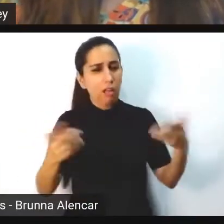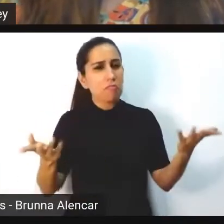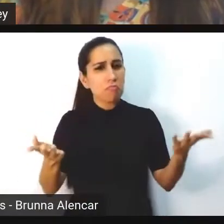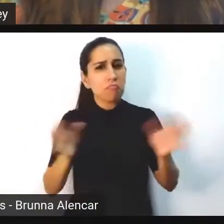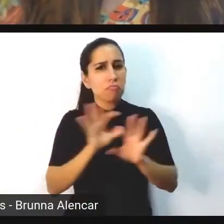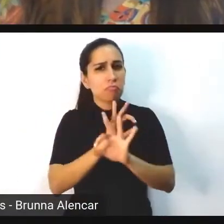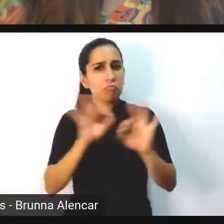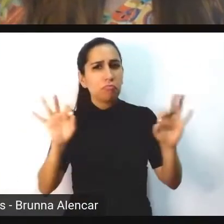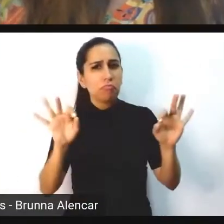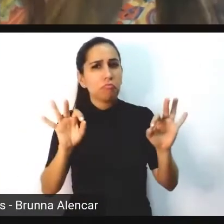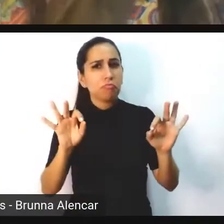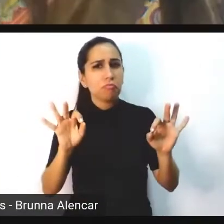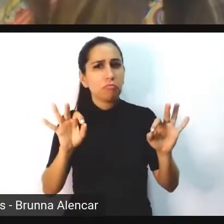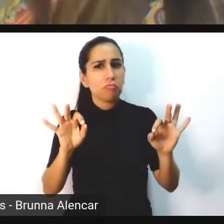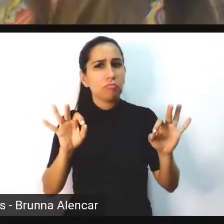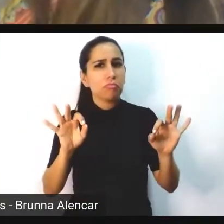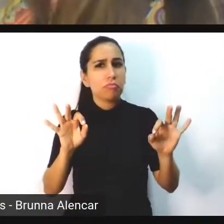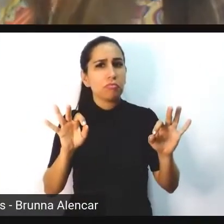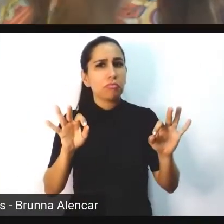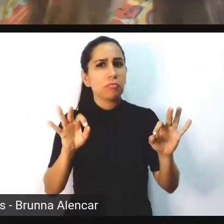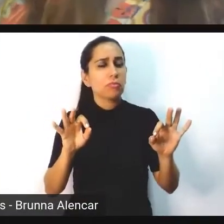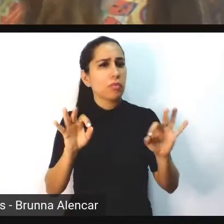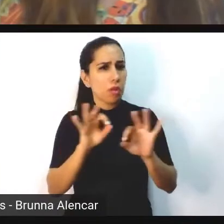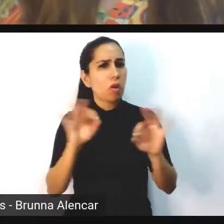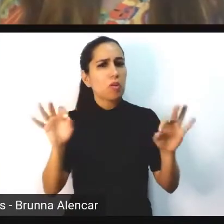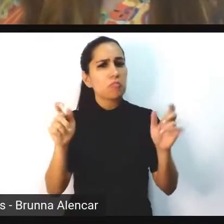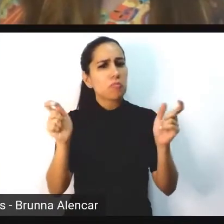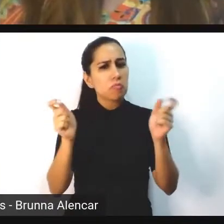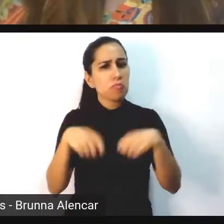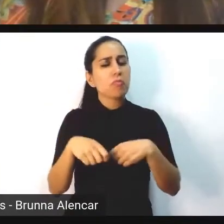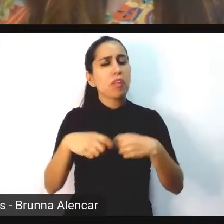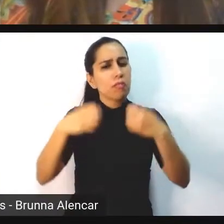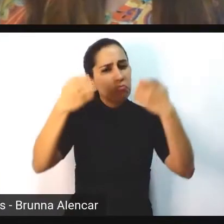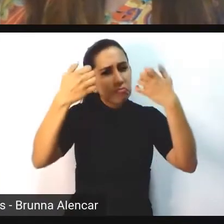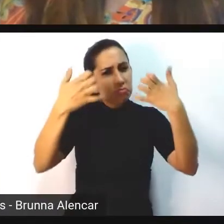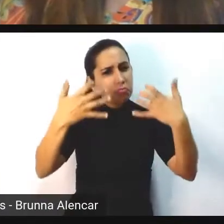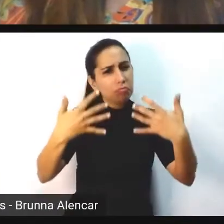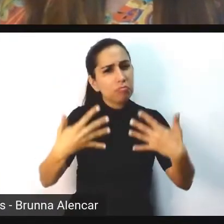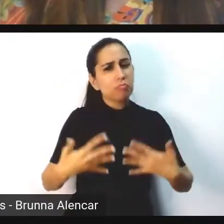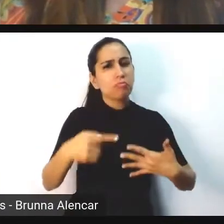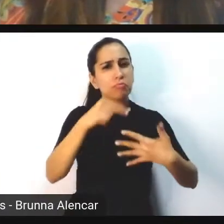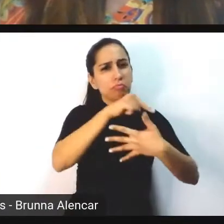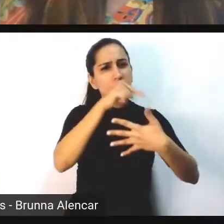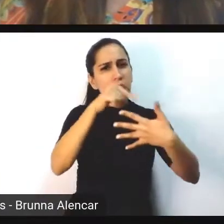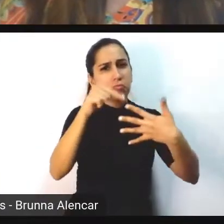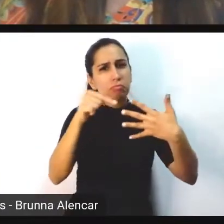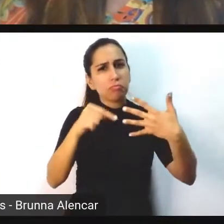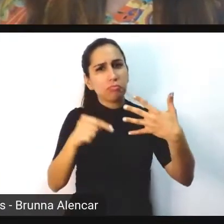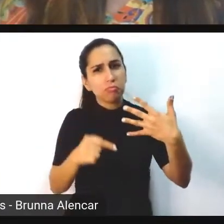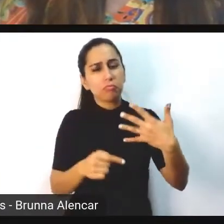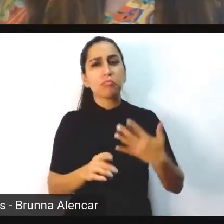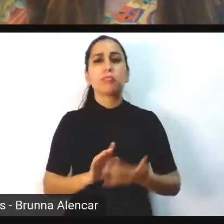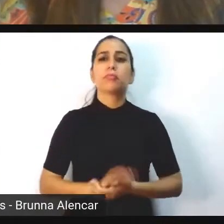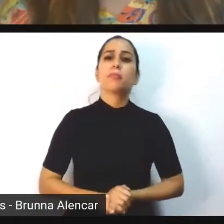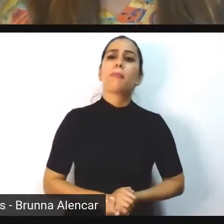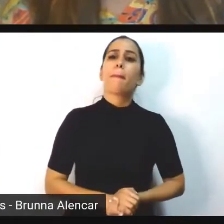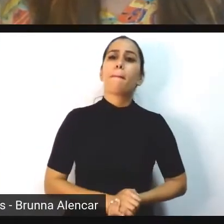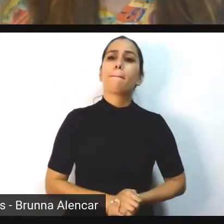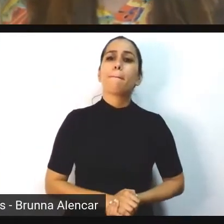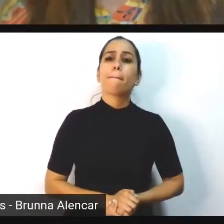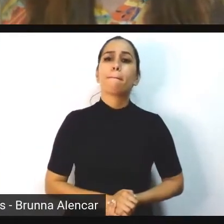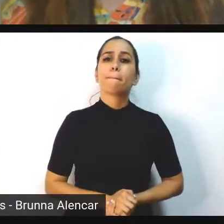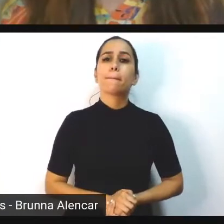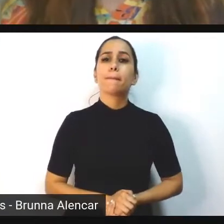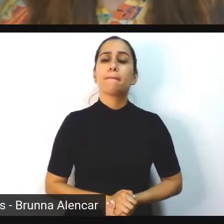de... Acho que não tô, né? Não ficou, deixei de falar sobre nenhum, né?